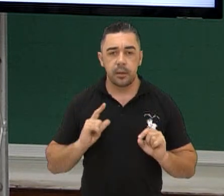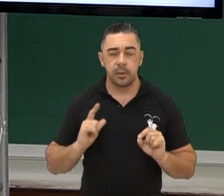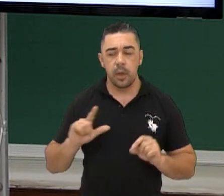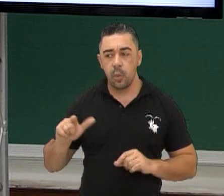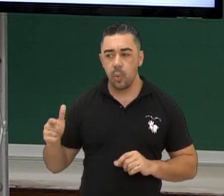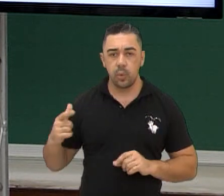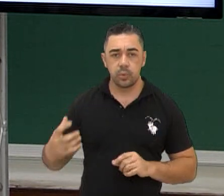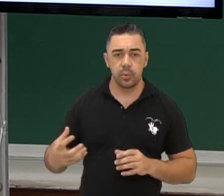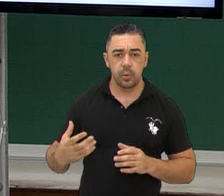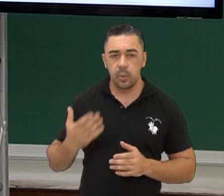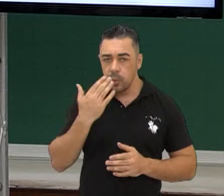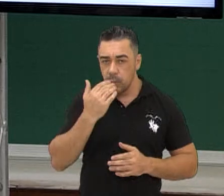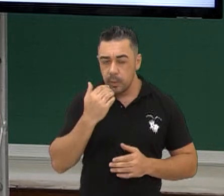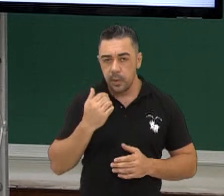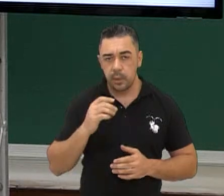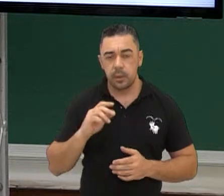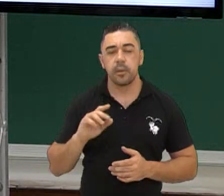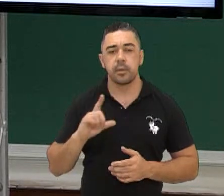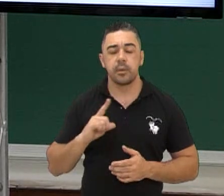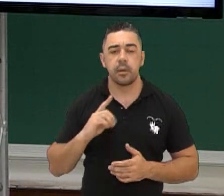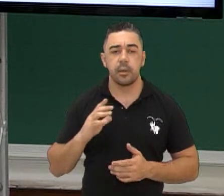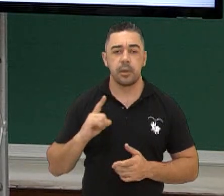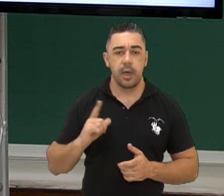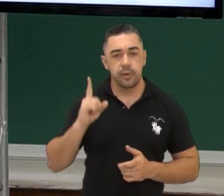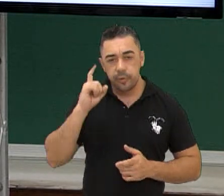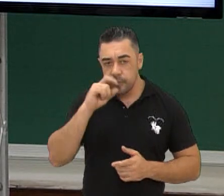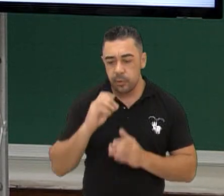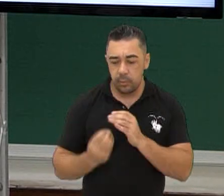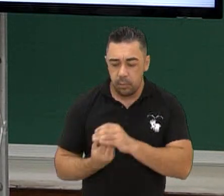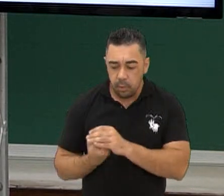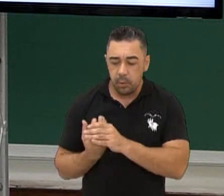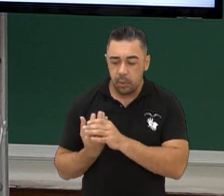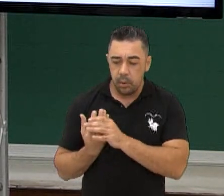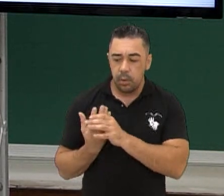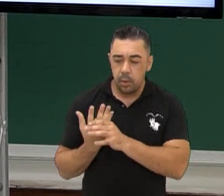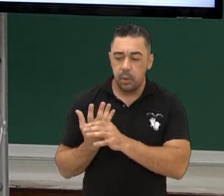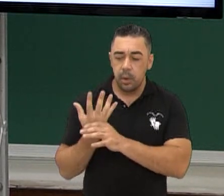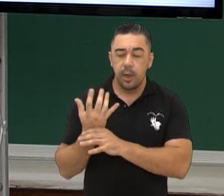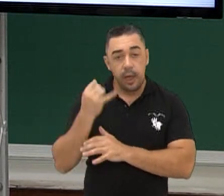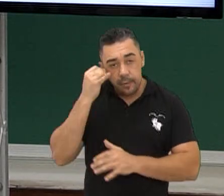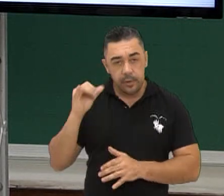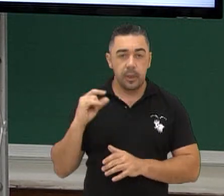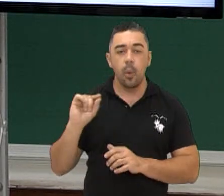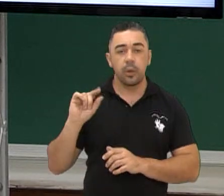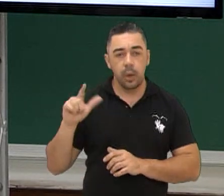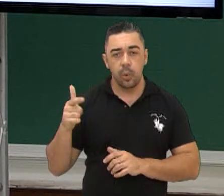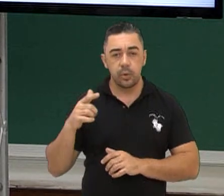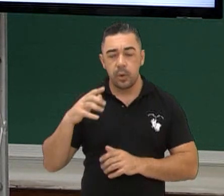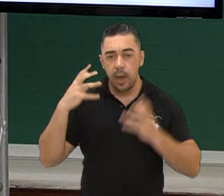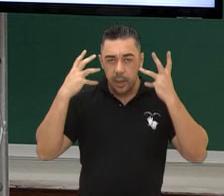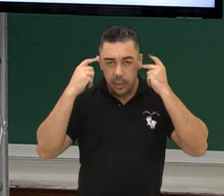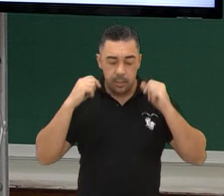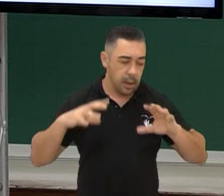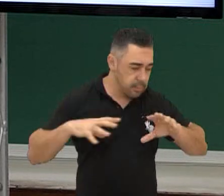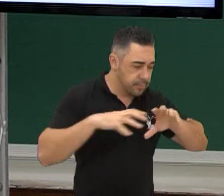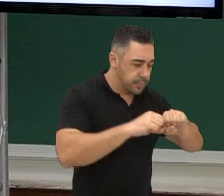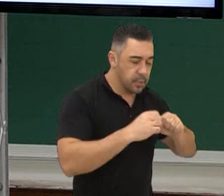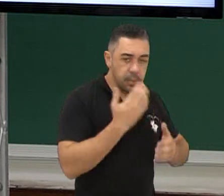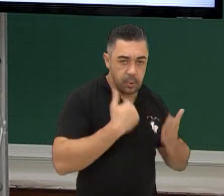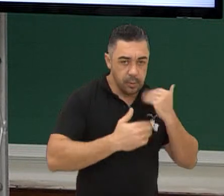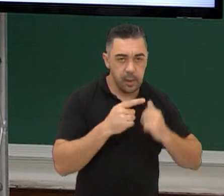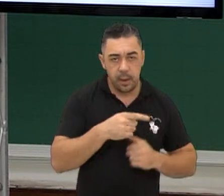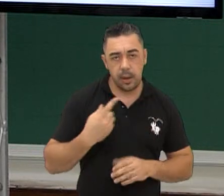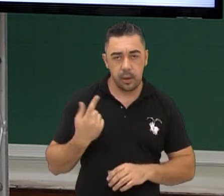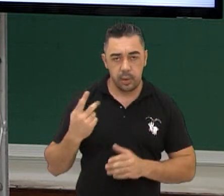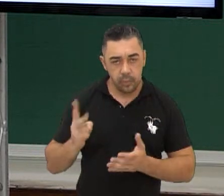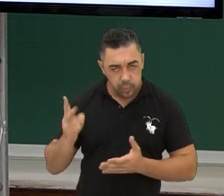plantas, elas já têm uma dificuldade imensa para crescer, então elas têm que evitar ao máximo de predação, de herbivoria, né? Para que elas consigam se manter